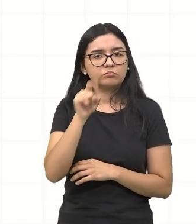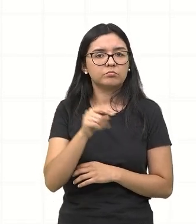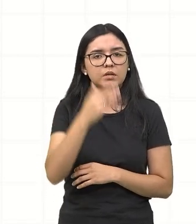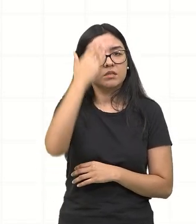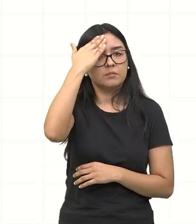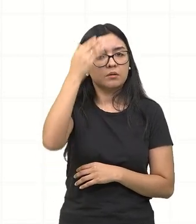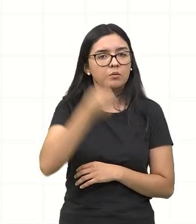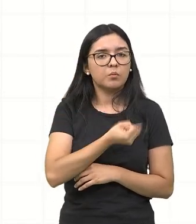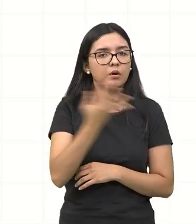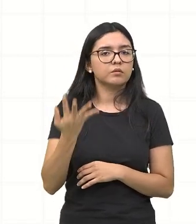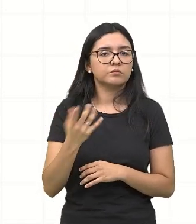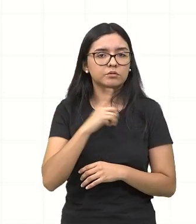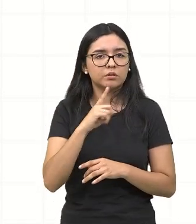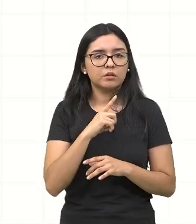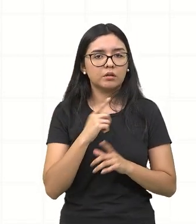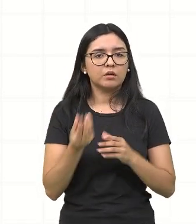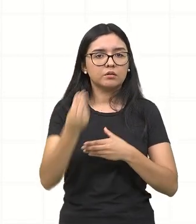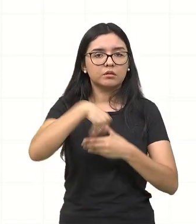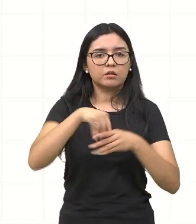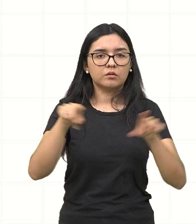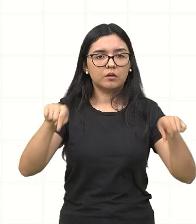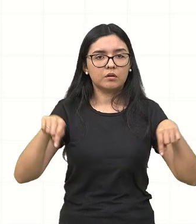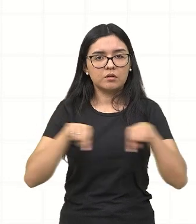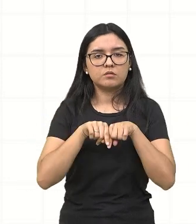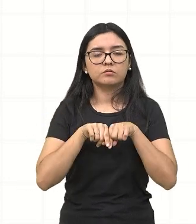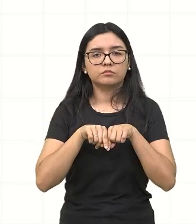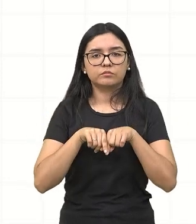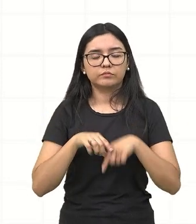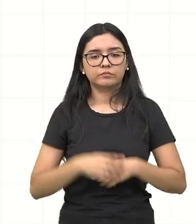saber quantos cubos